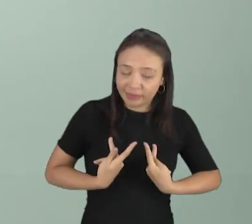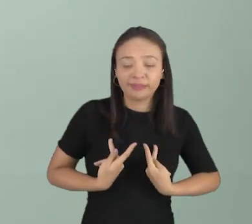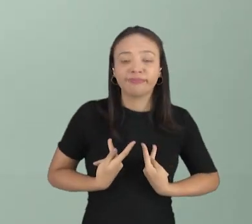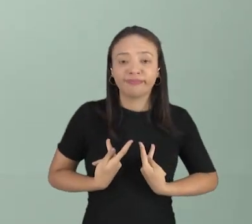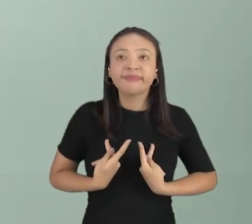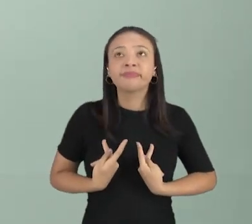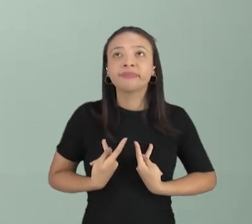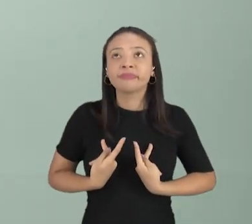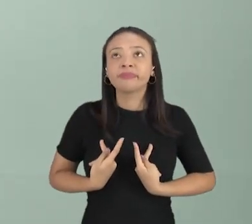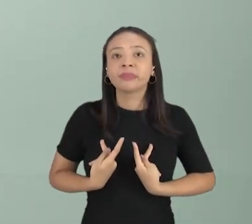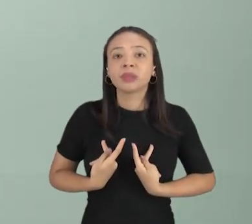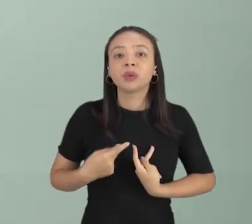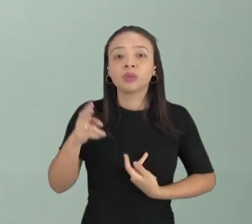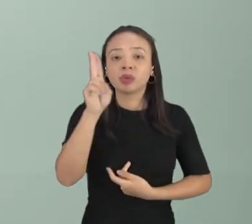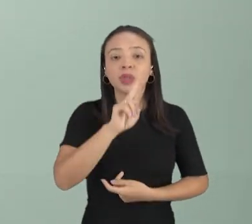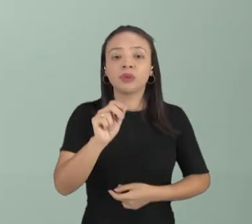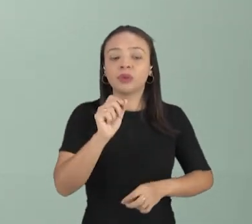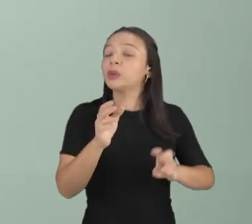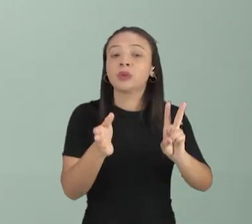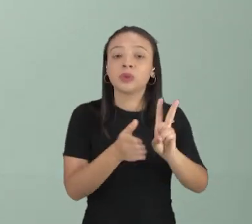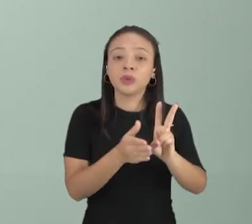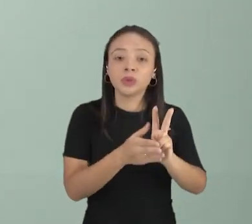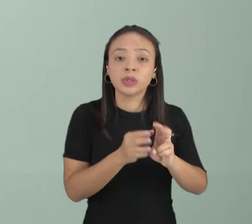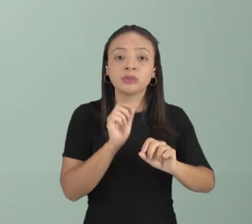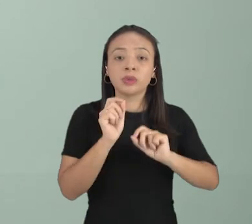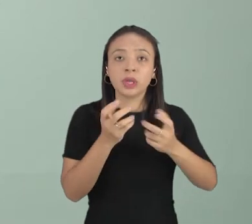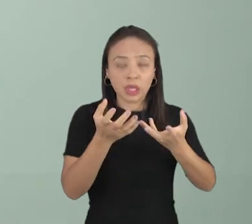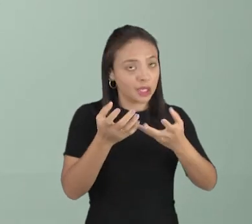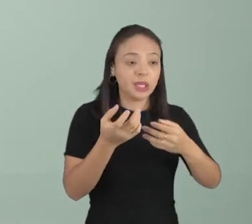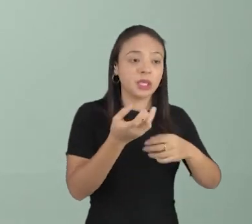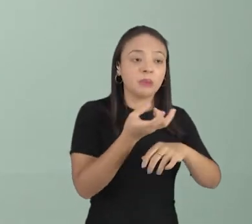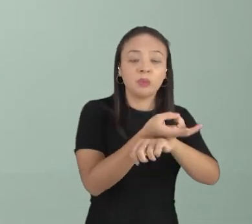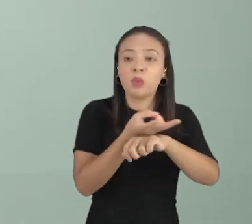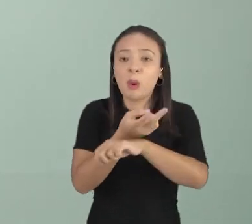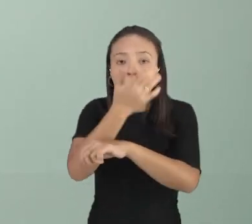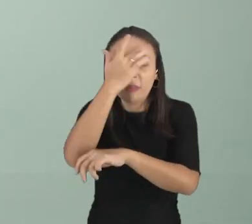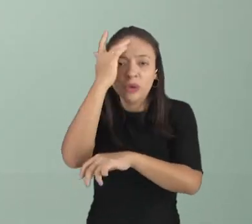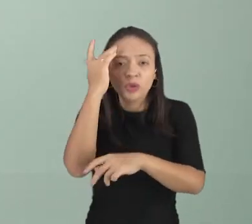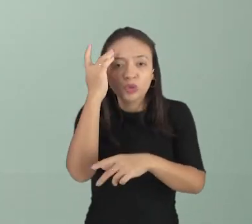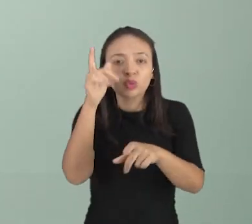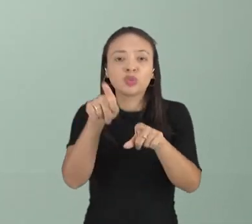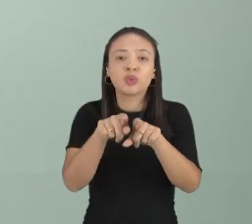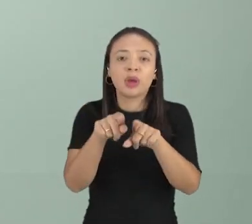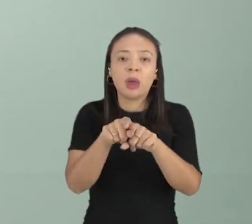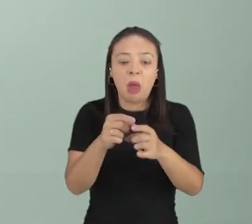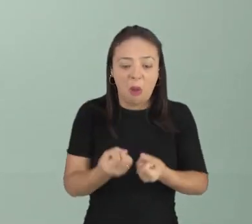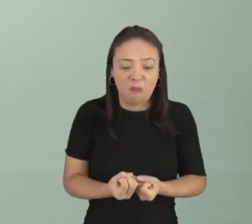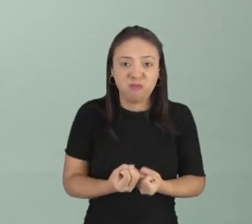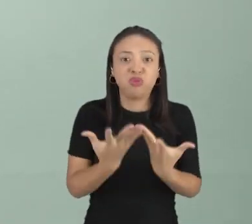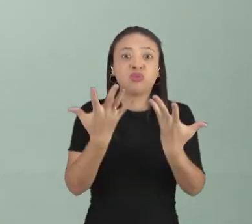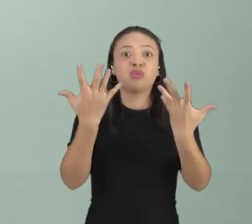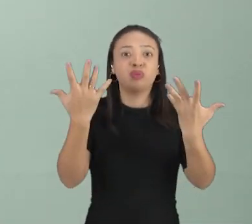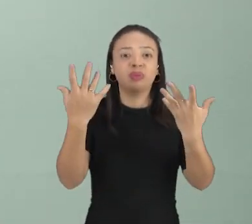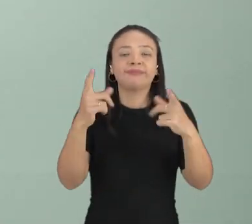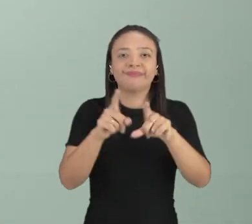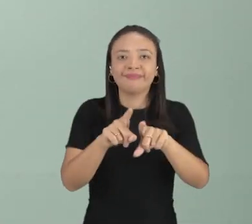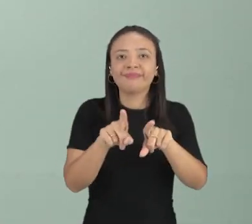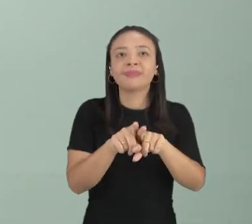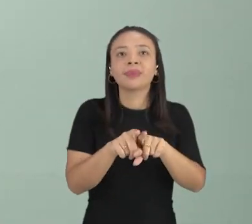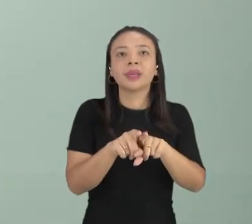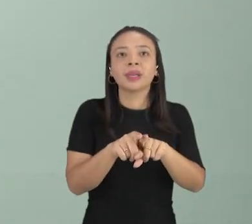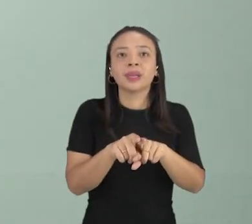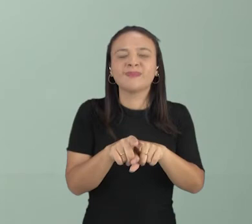pessoas usavam esses índios aí para caçadas humanas, aviões que atiravam dinamites, e também a